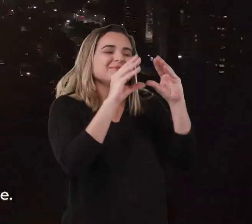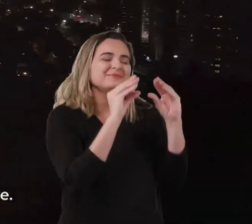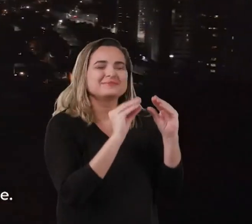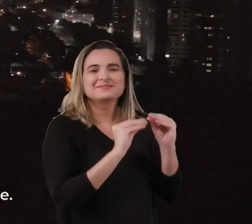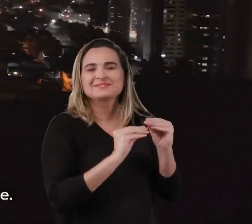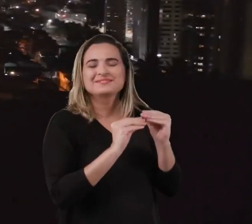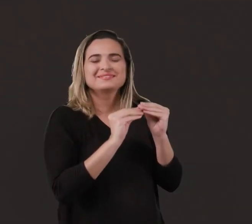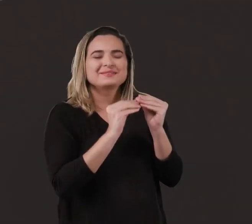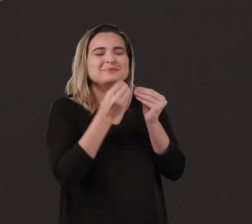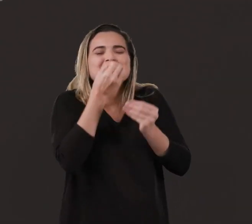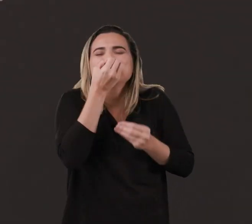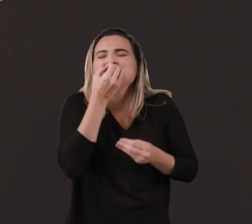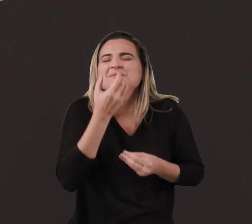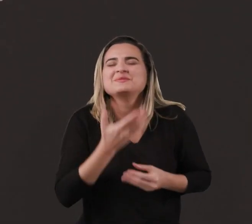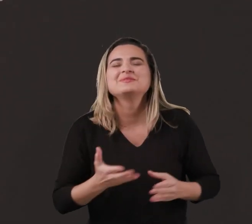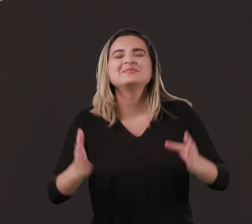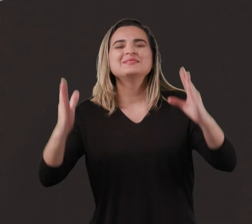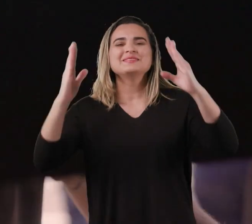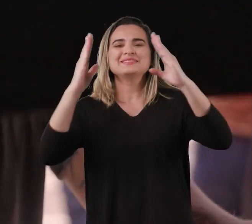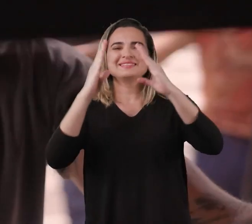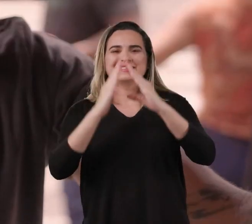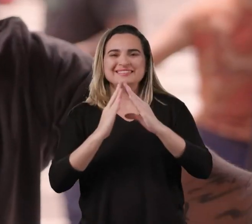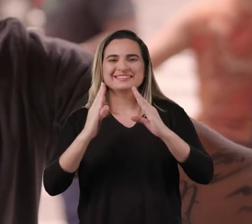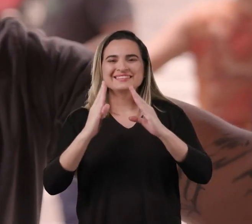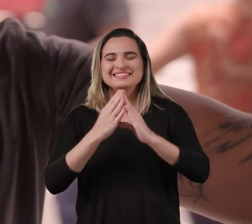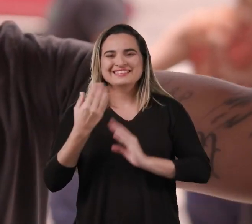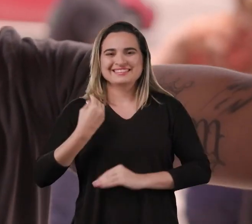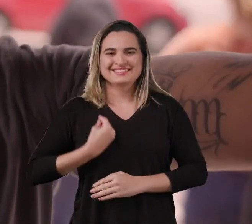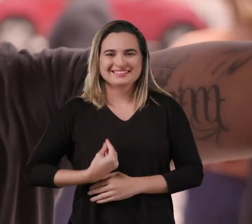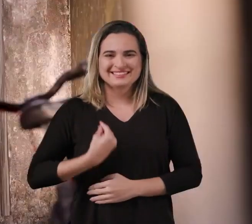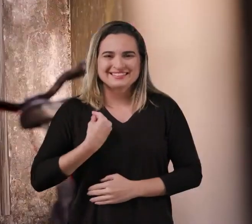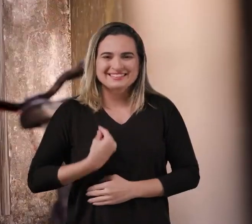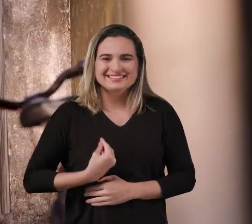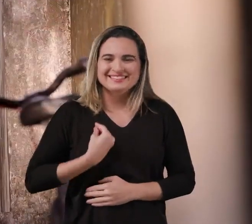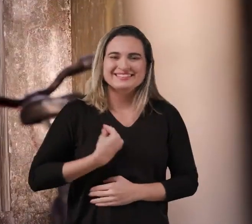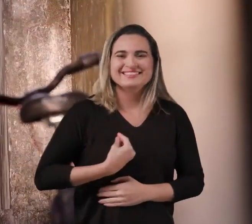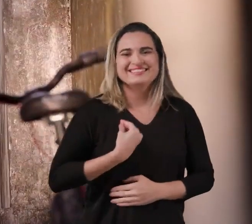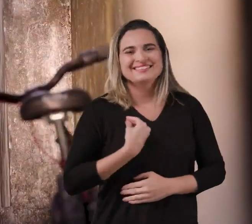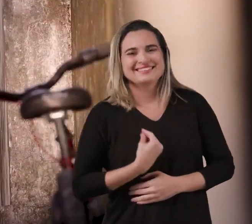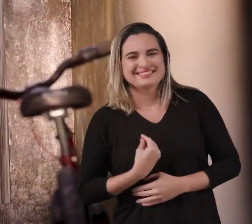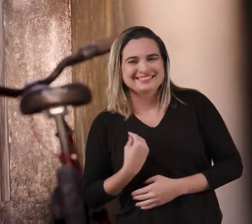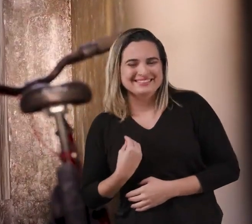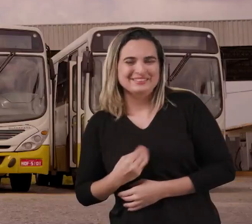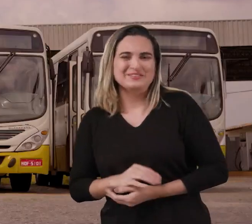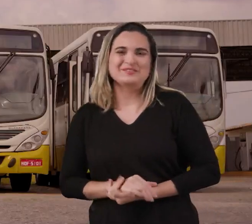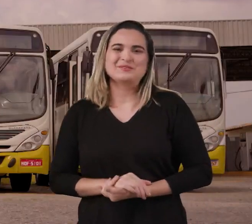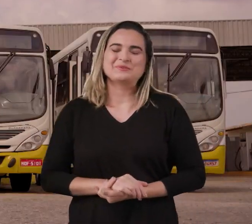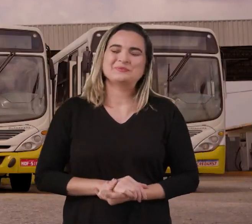noite, boa de morar, melhor ainda de viver.